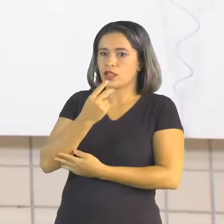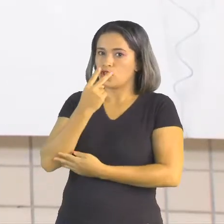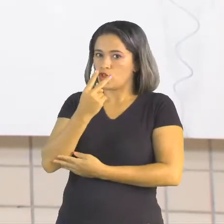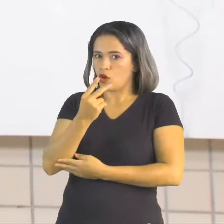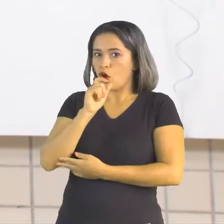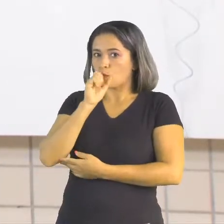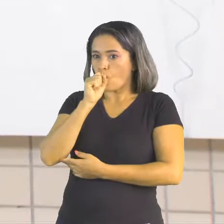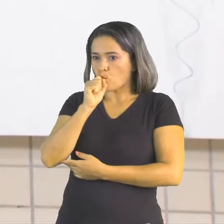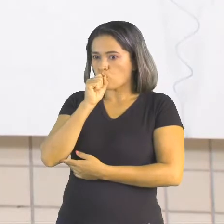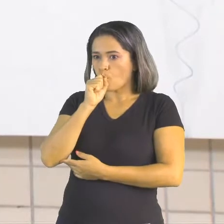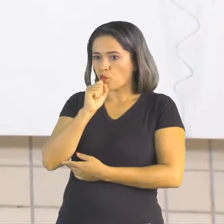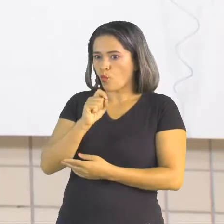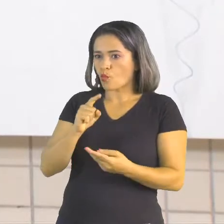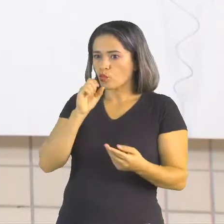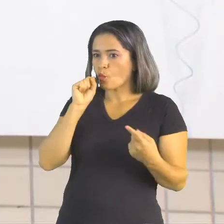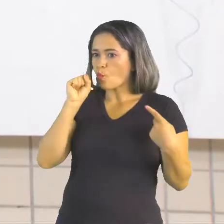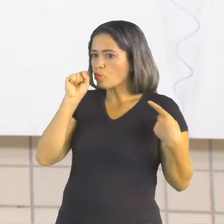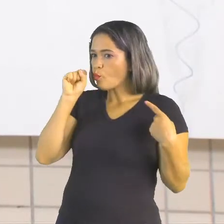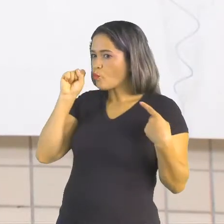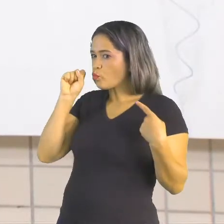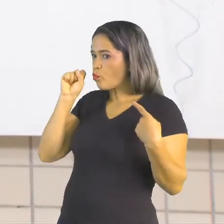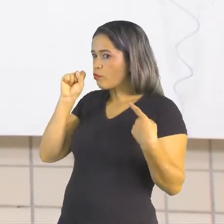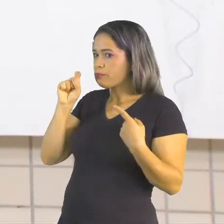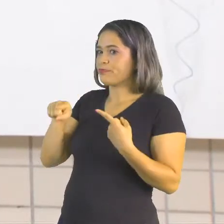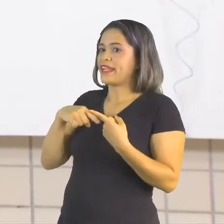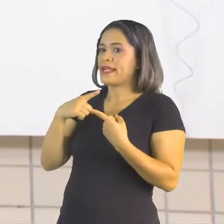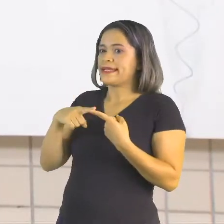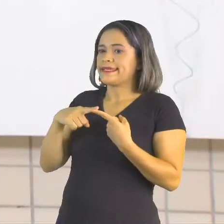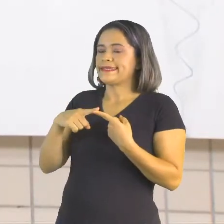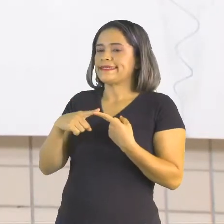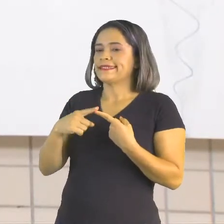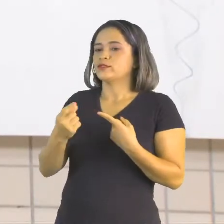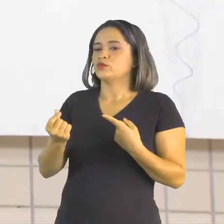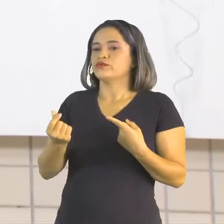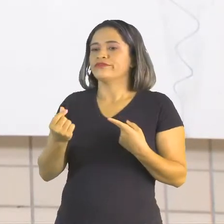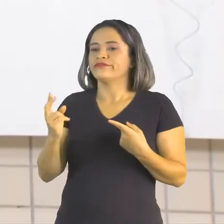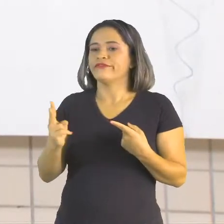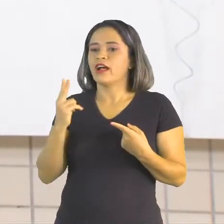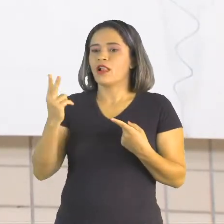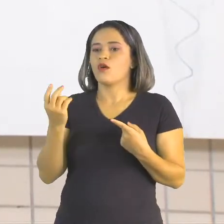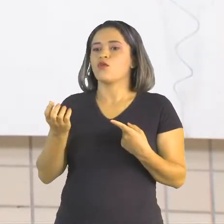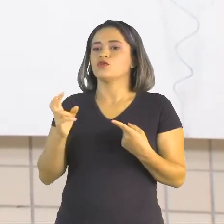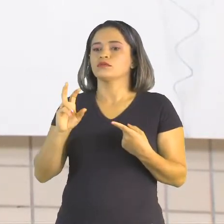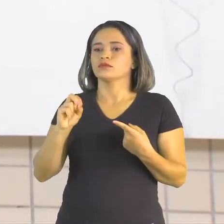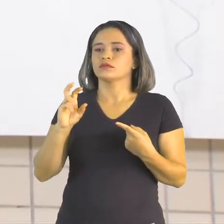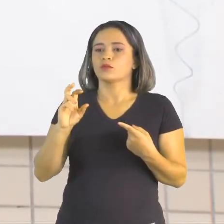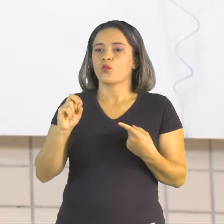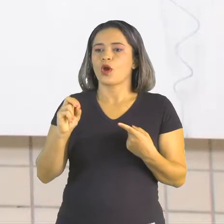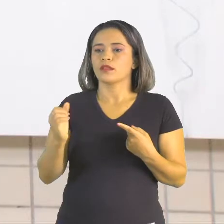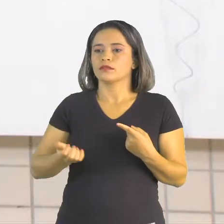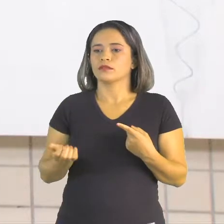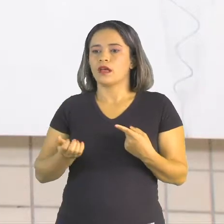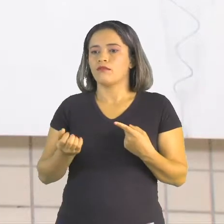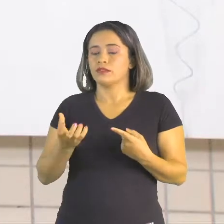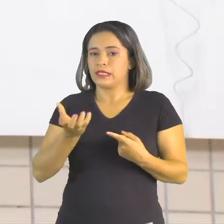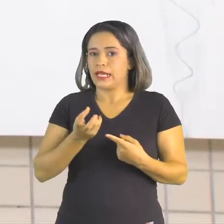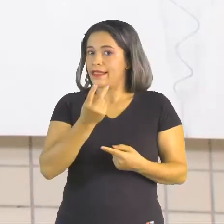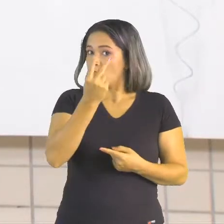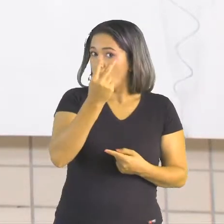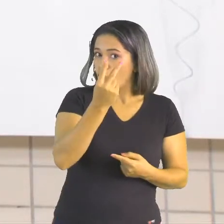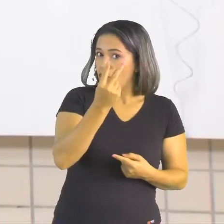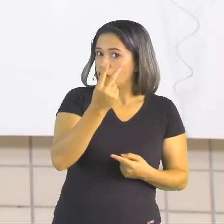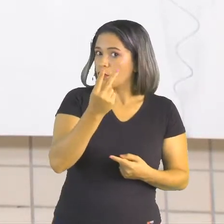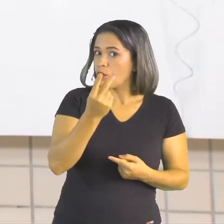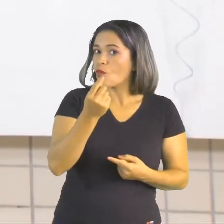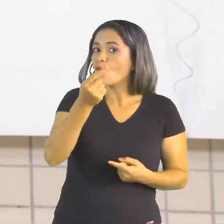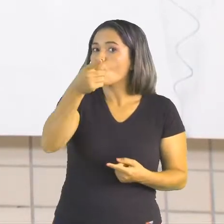e cada geladinho custa 50 centavos. Se você quer dois, quanto que você vai pagar? Exatamente,